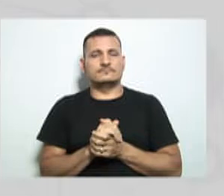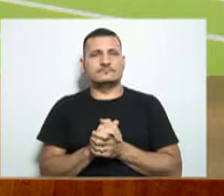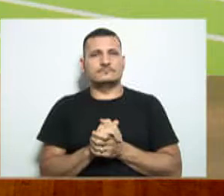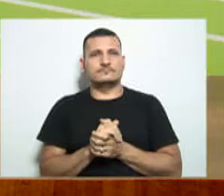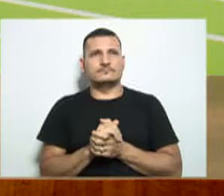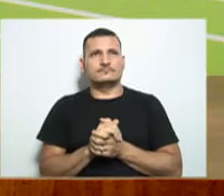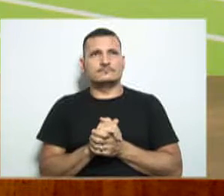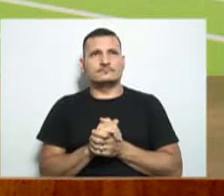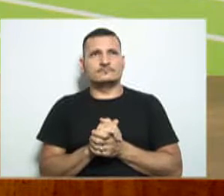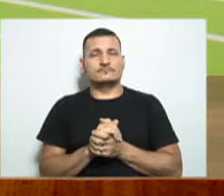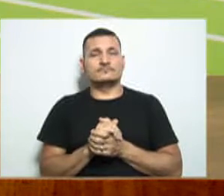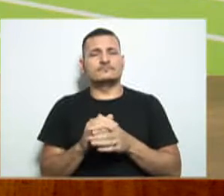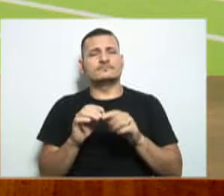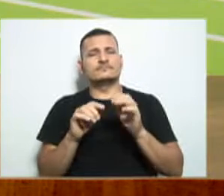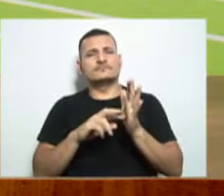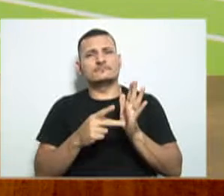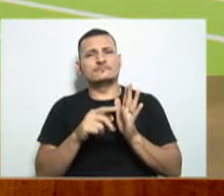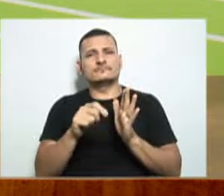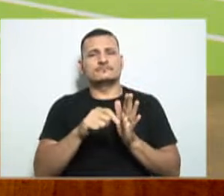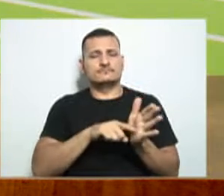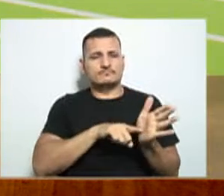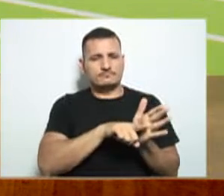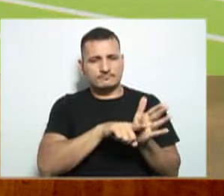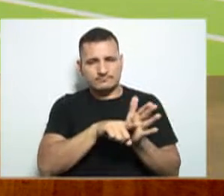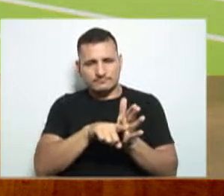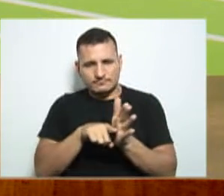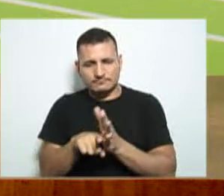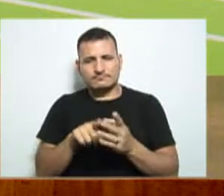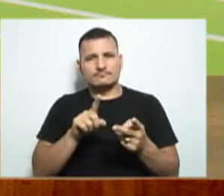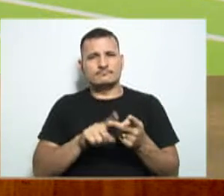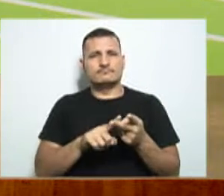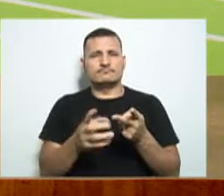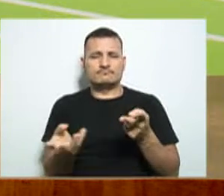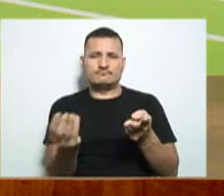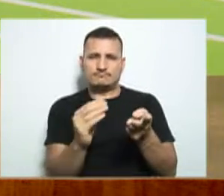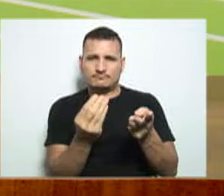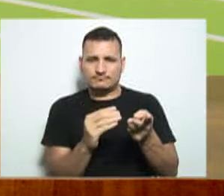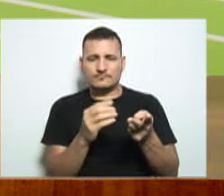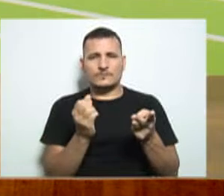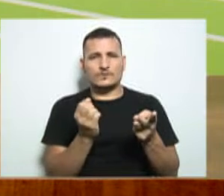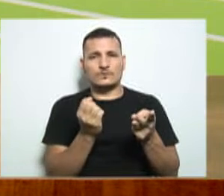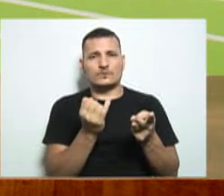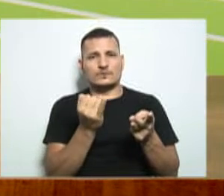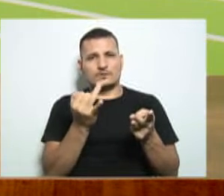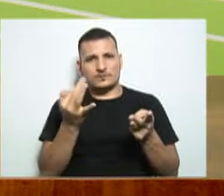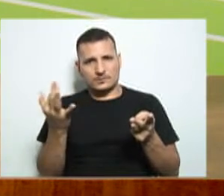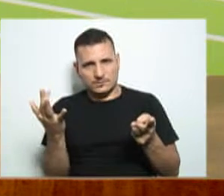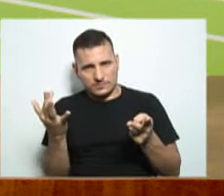alunos, levantar, mensurar, quantificar quantas